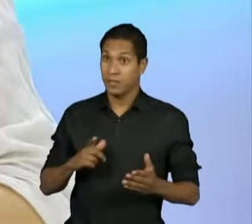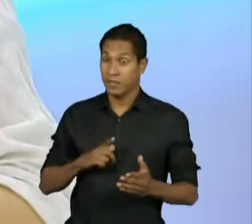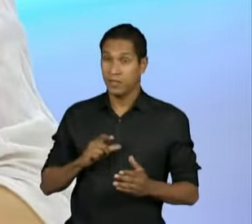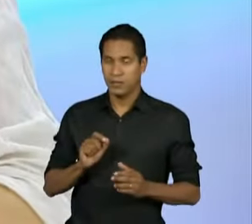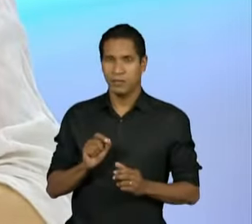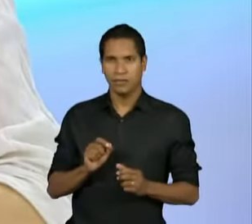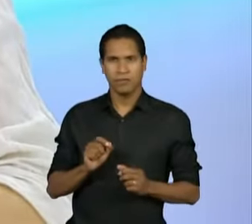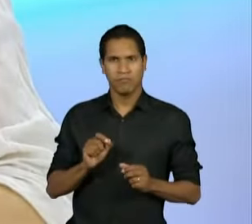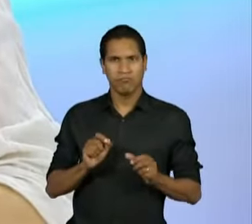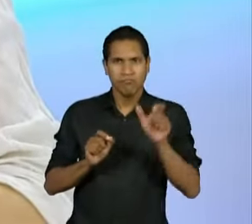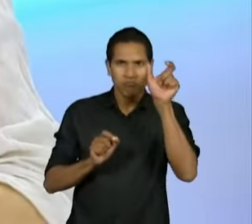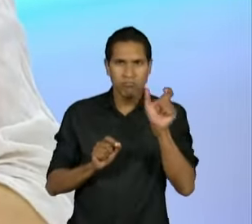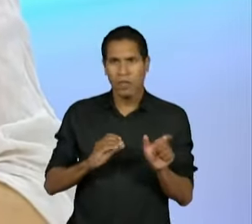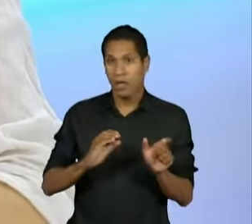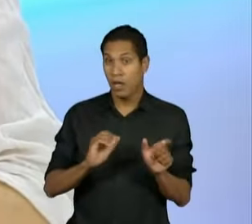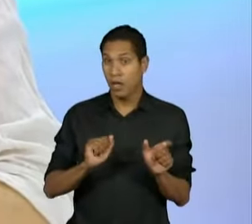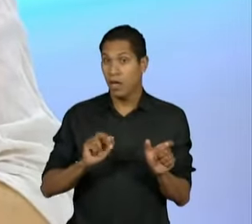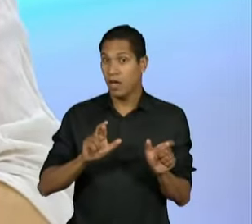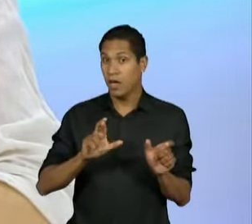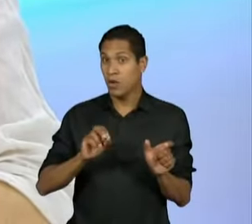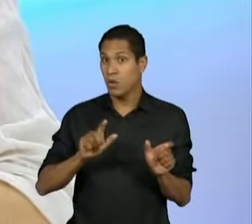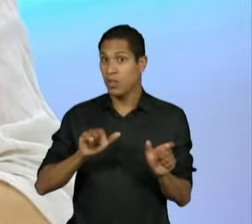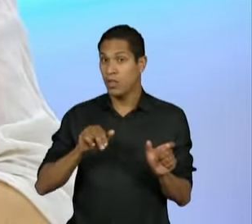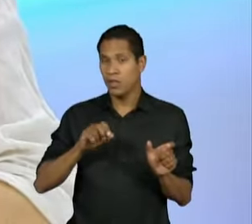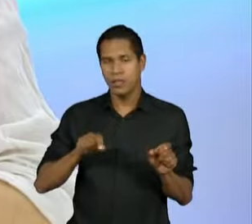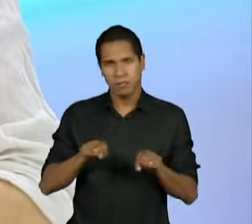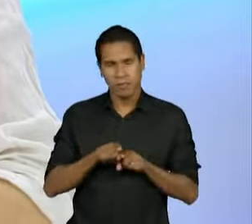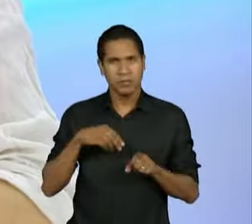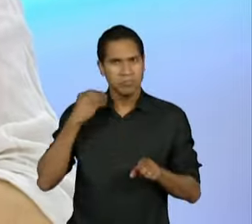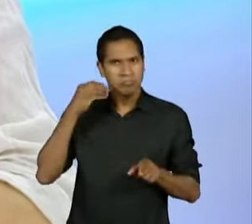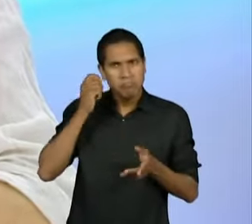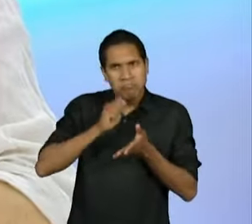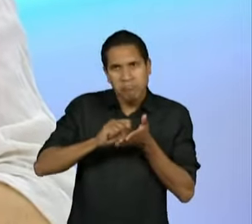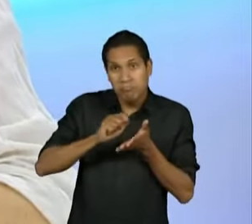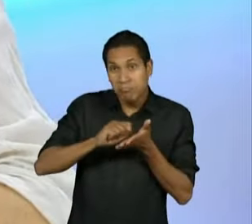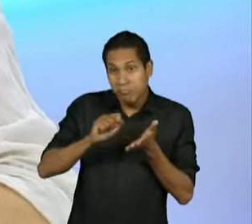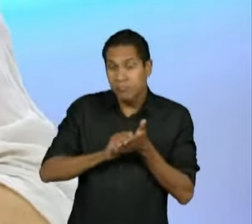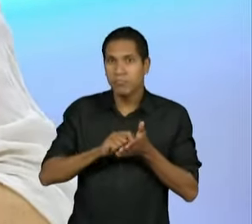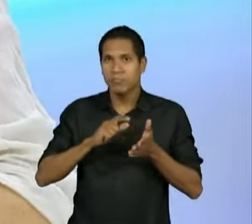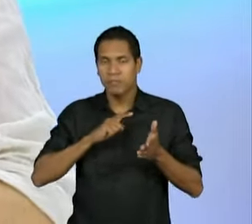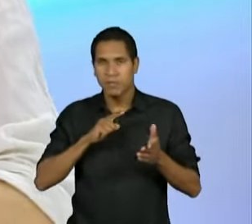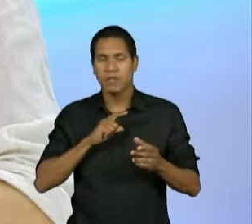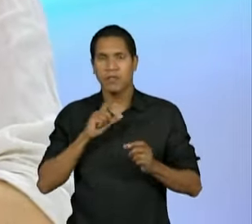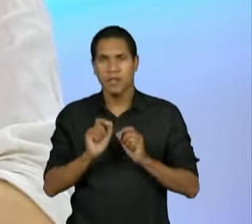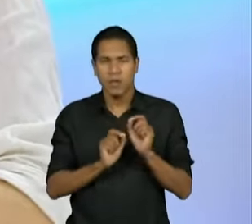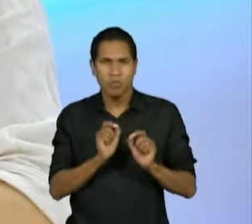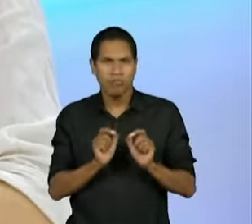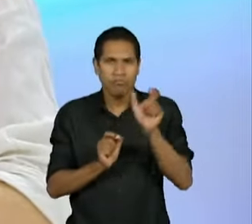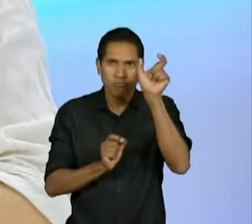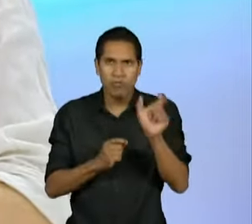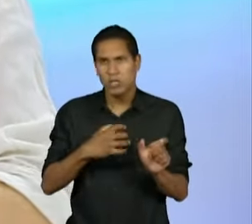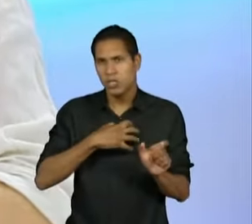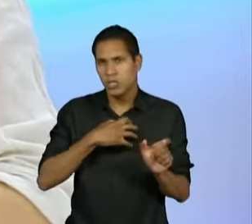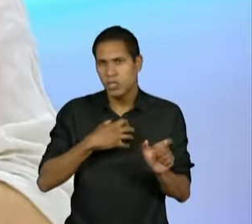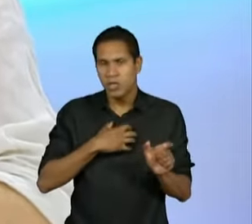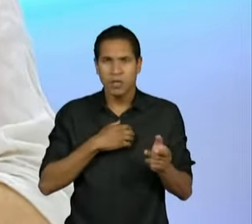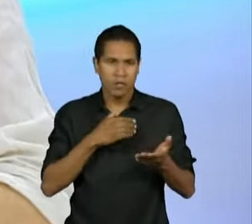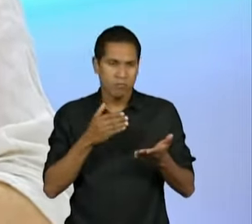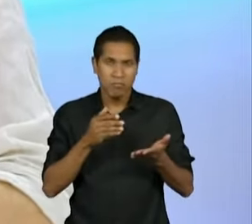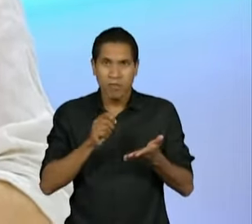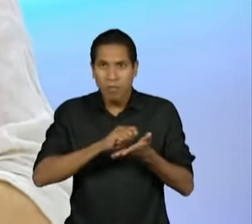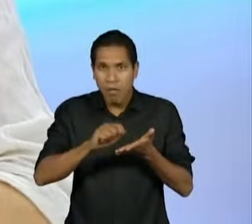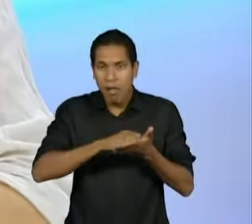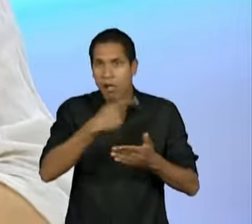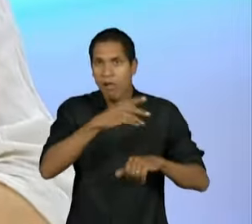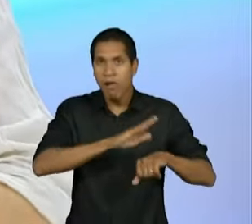você tomou contato com outro tipo de escrevivência, que era da própria Carolina, quer dizer, você entrou na intimidade de uma escritora, nos manuscritos, né?